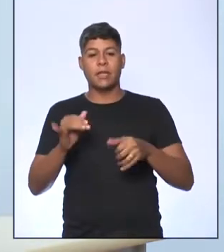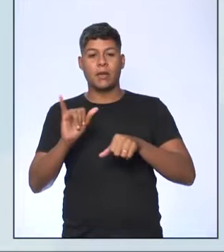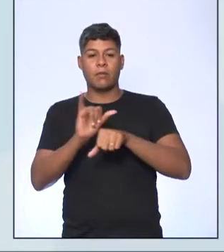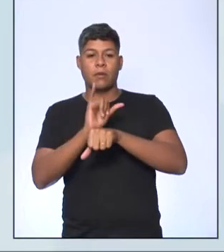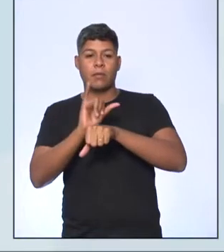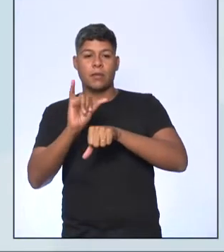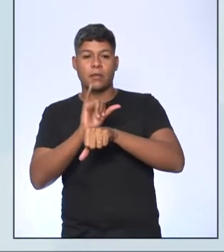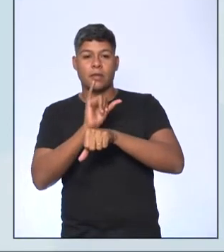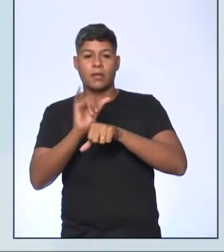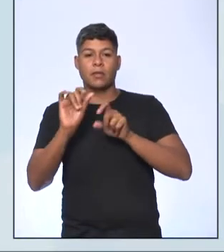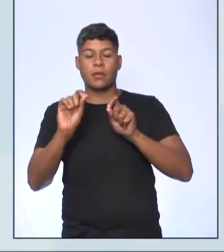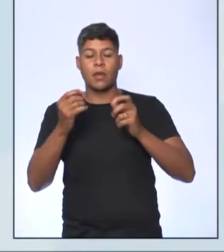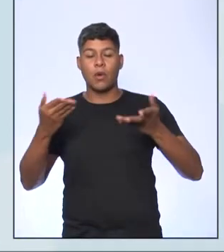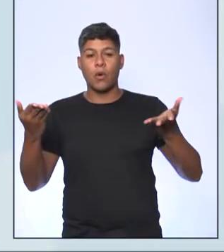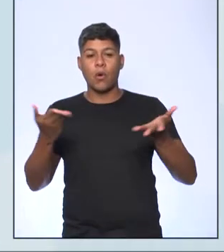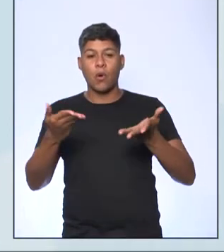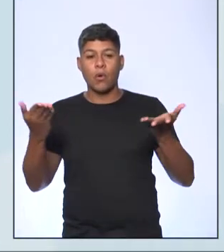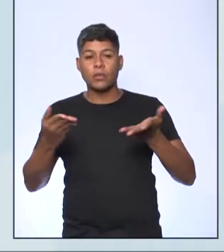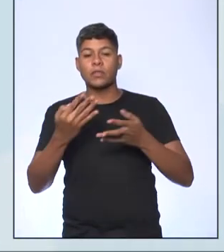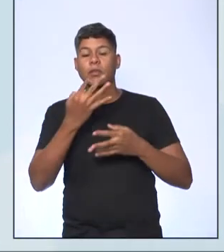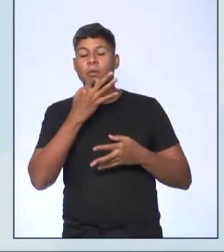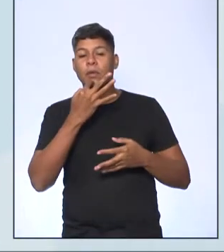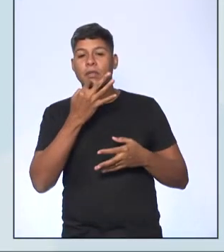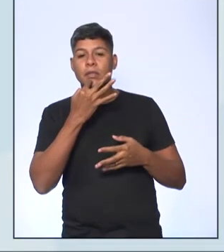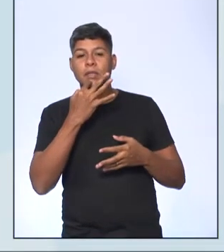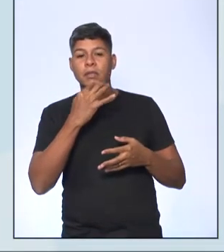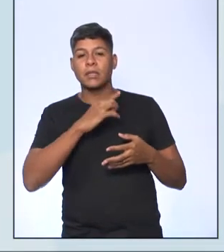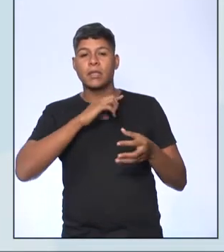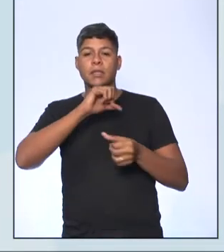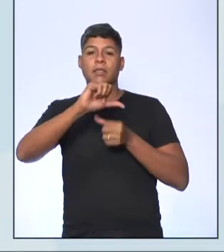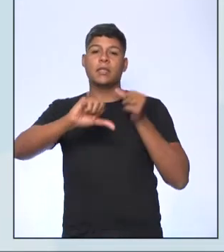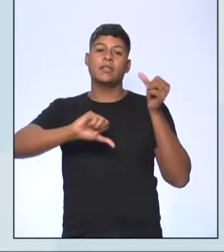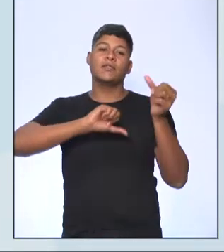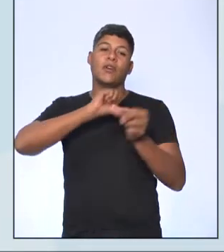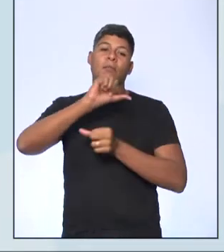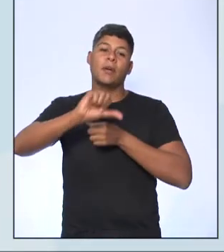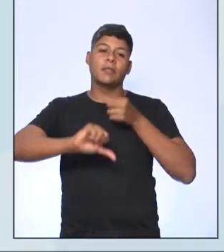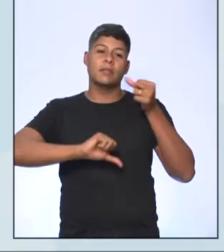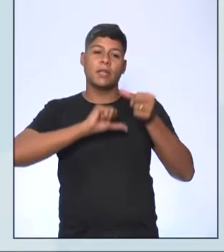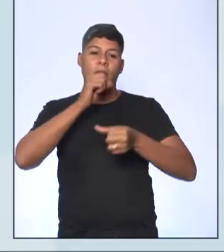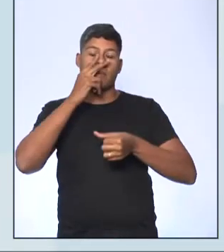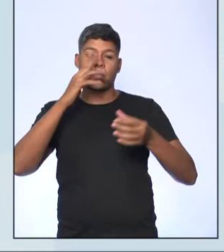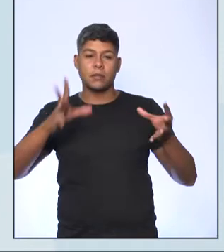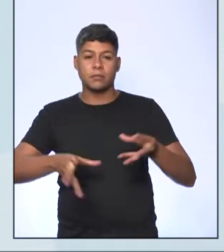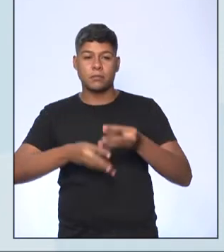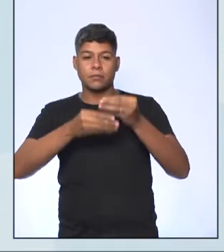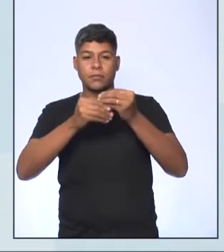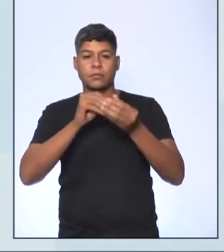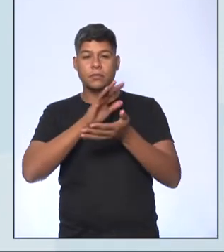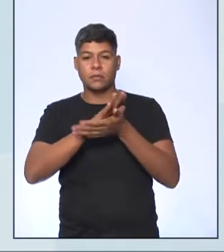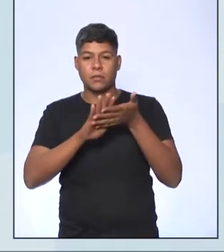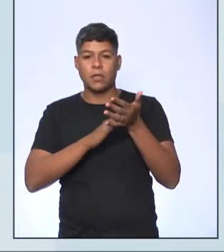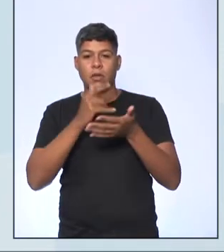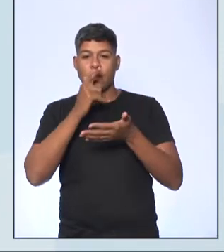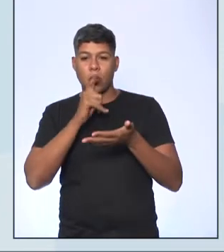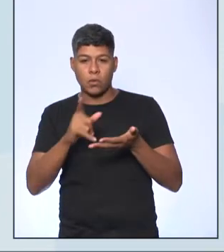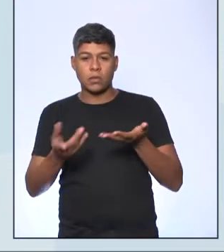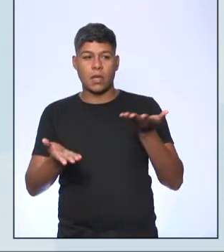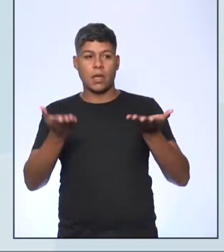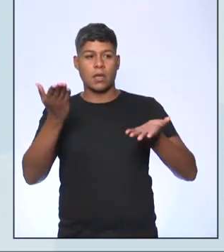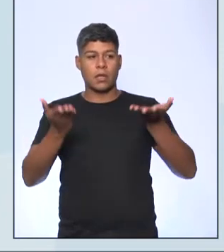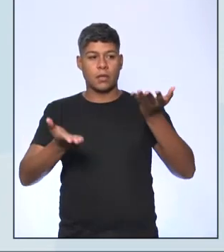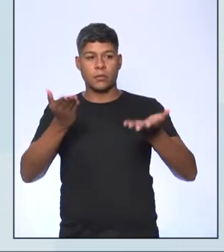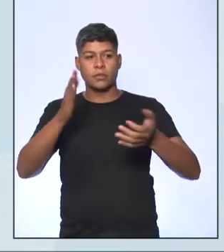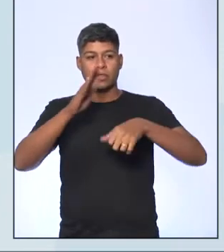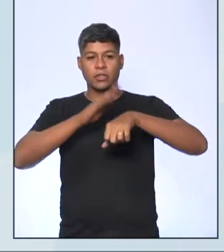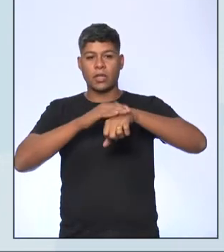são as seguintes. Hoje, a gente vai reconhecer que existem transformações que elas não se completam, ou seja, que elas atingem um equilíbrio, que